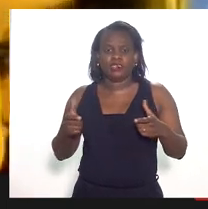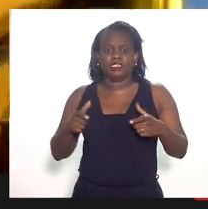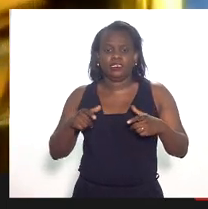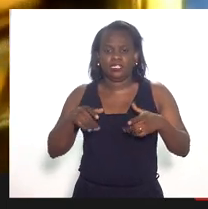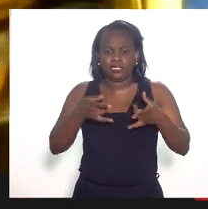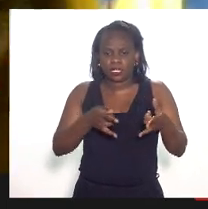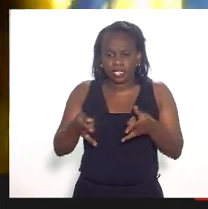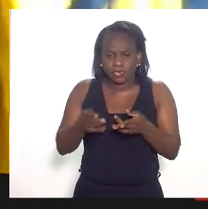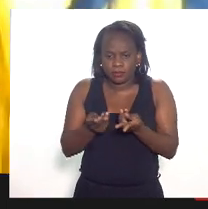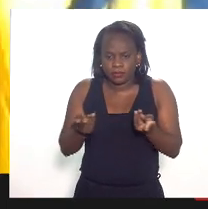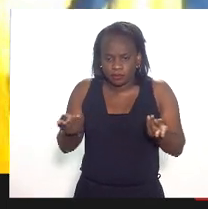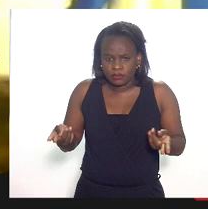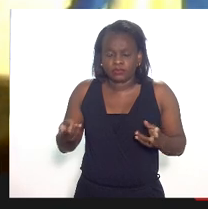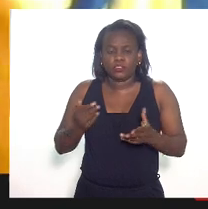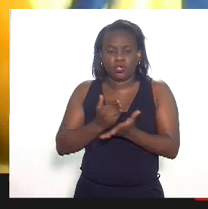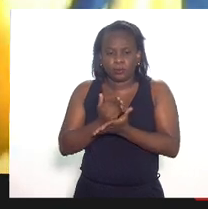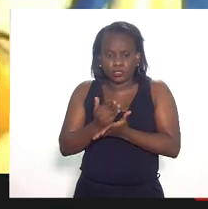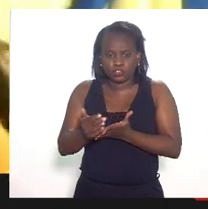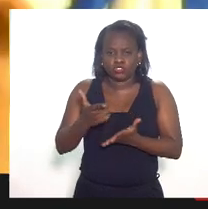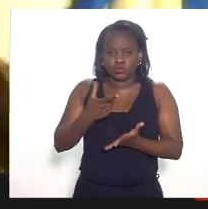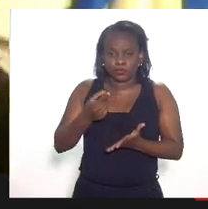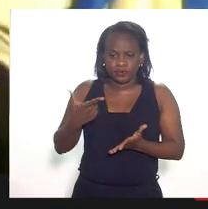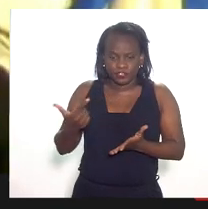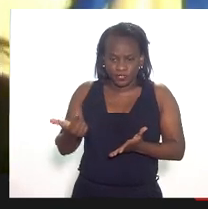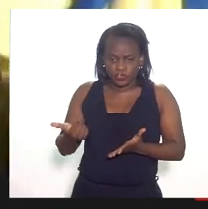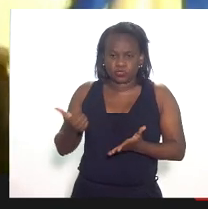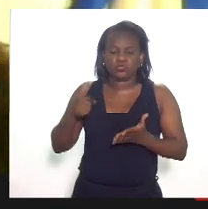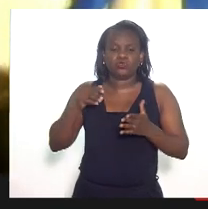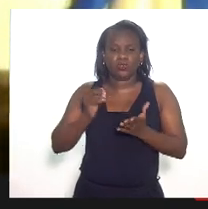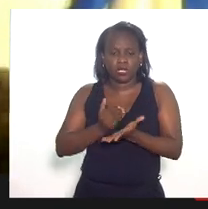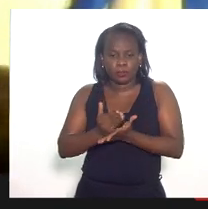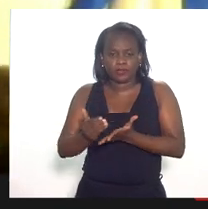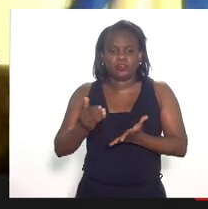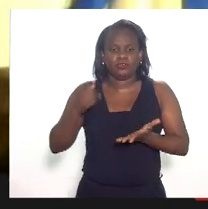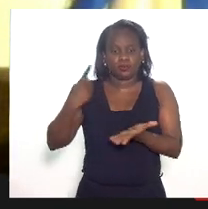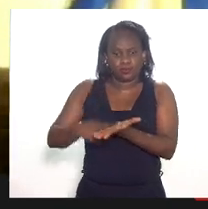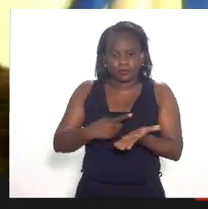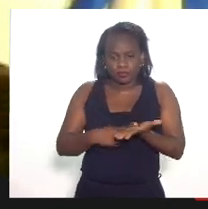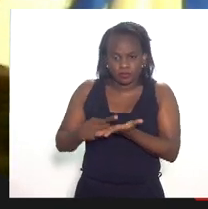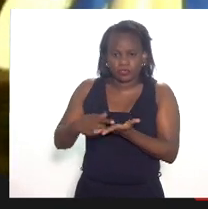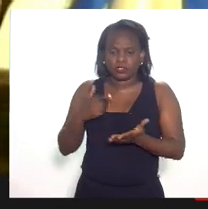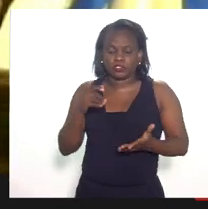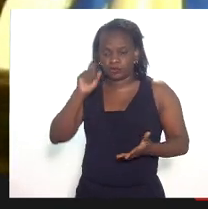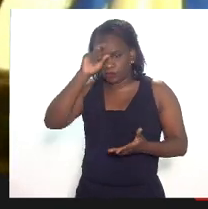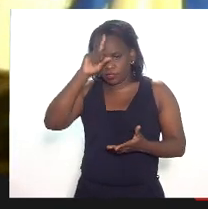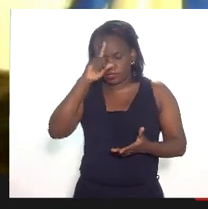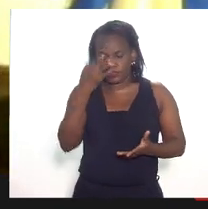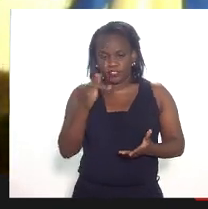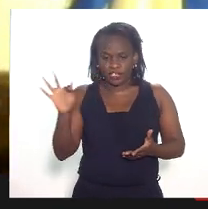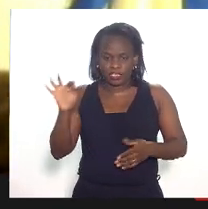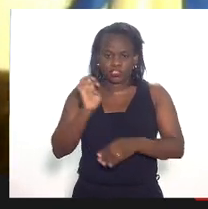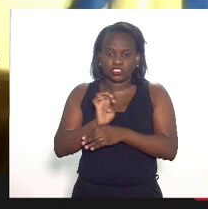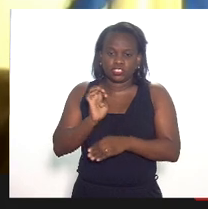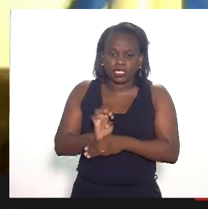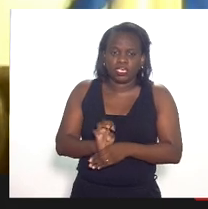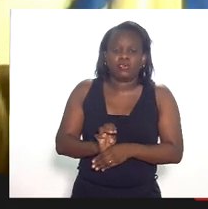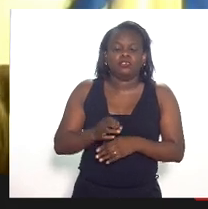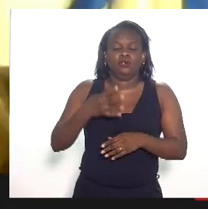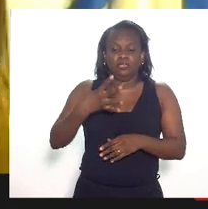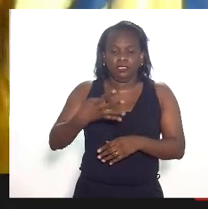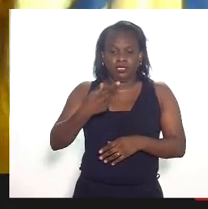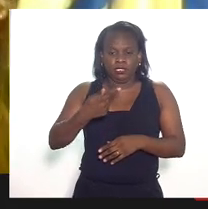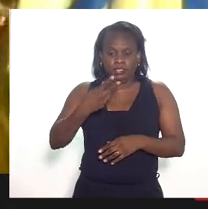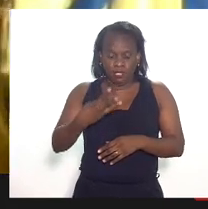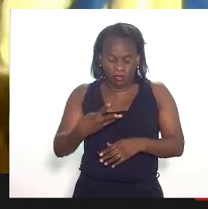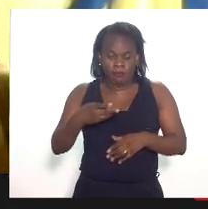leitos. Desde o início do ano, a gente ampliou em parceria aí com a esfera federal e estadual 473